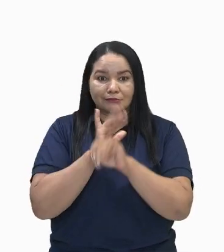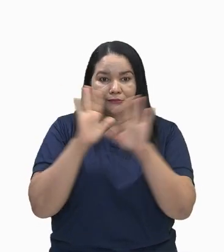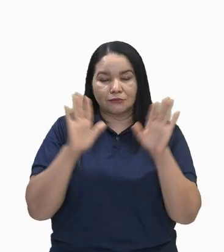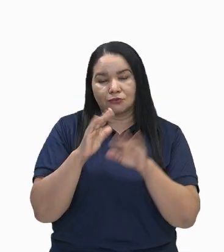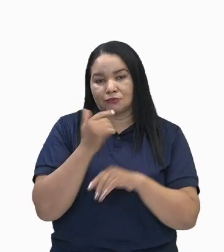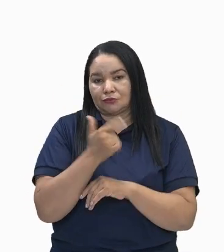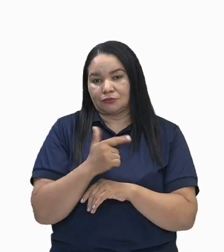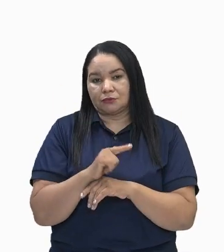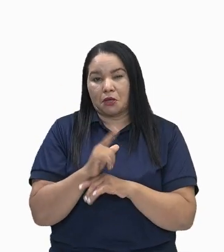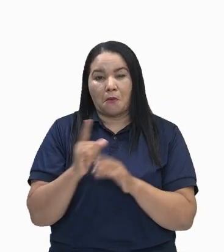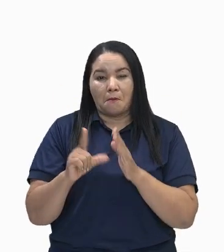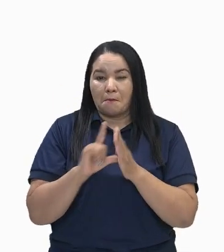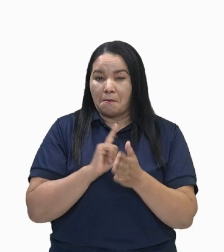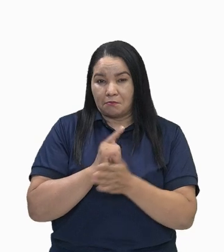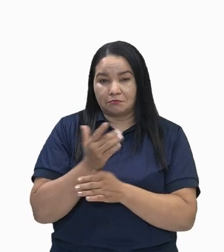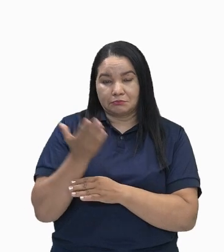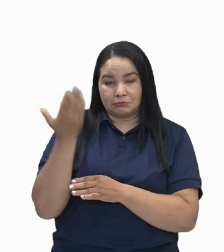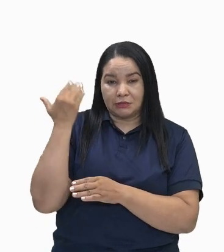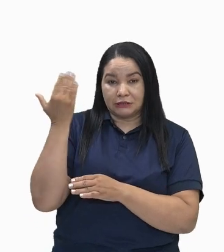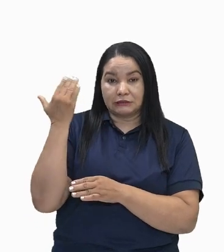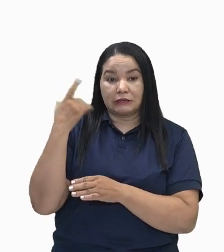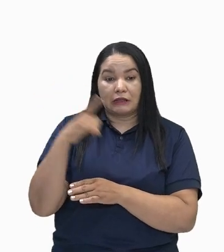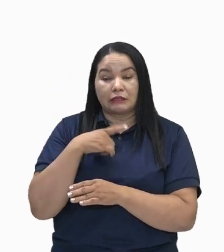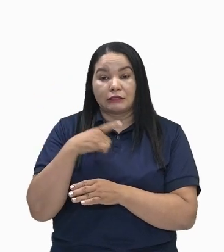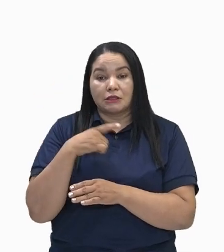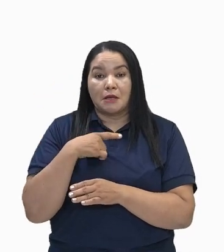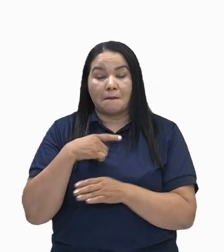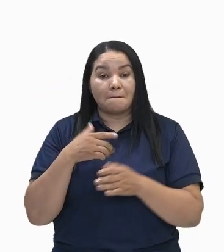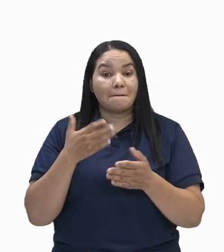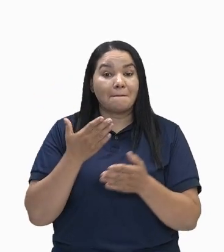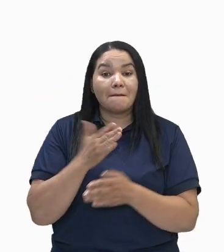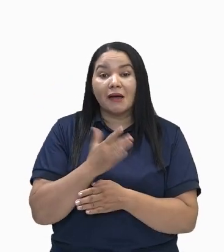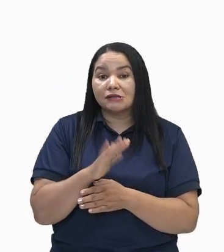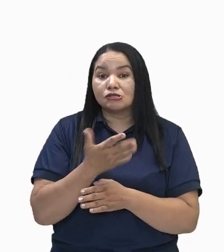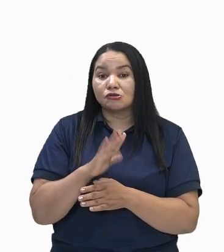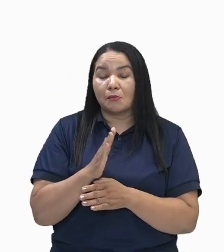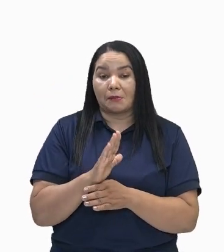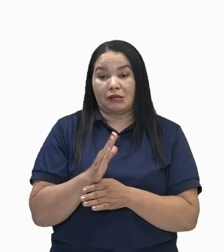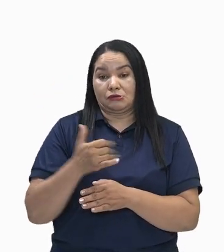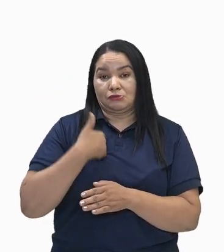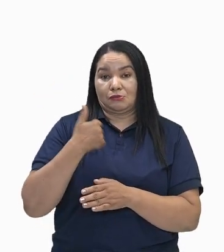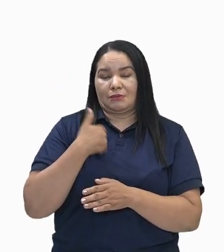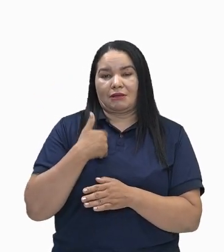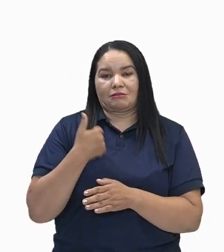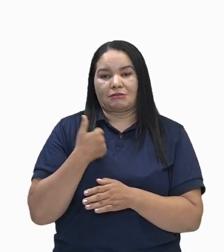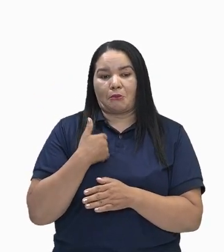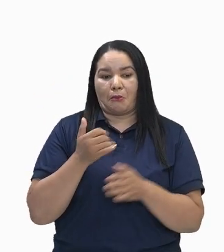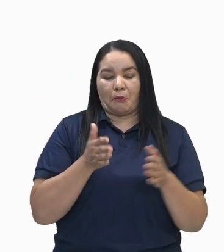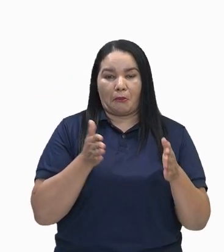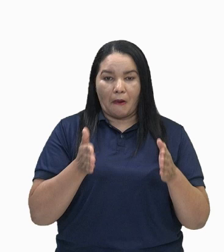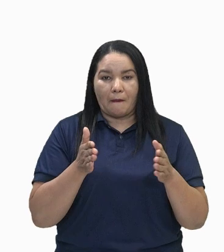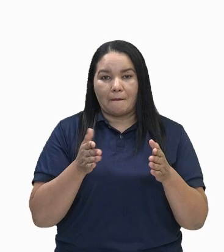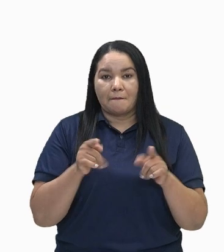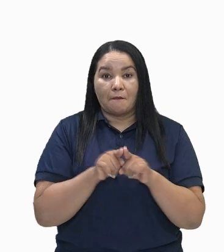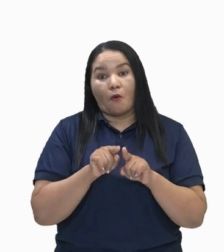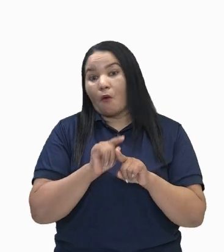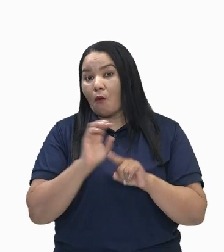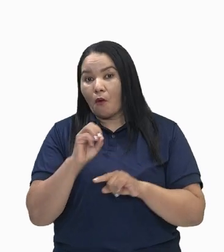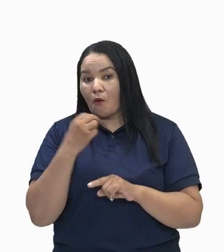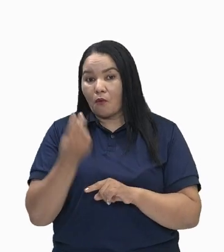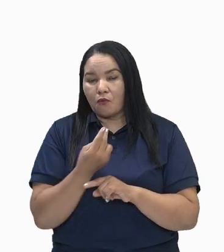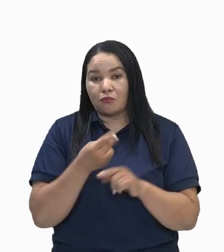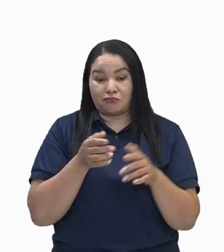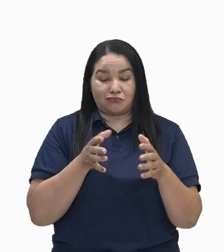Antigamente se existia, né, ali uma faixa etária ou um grupo de